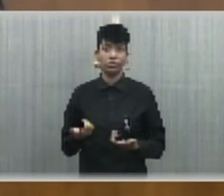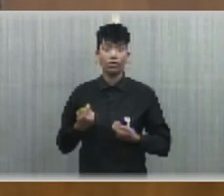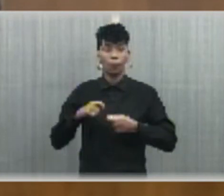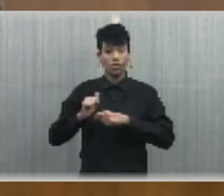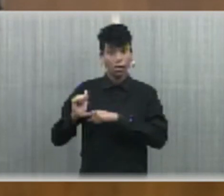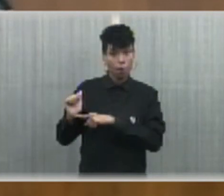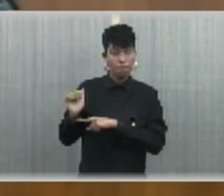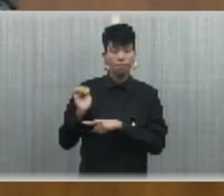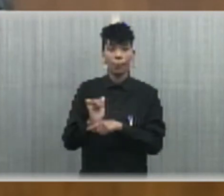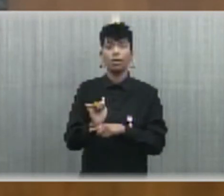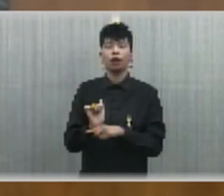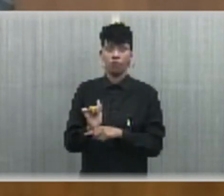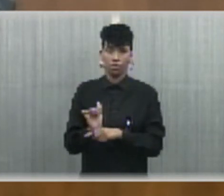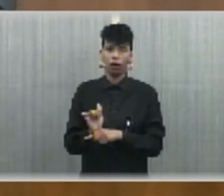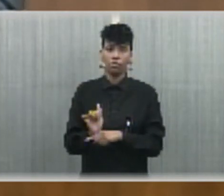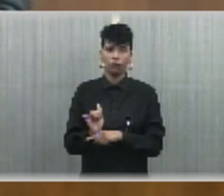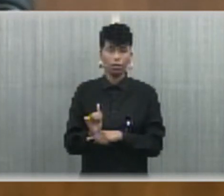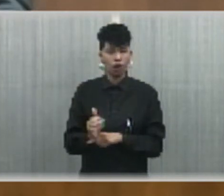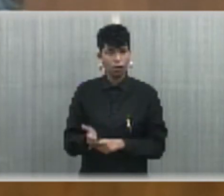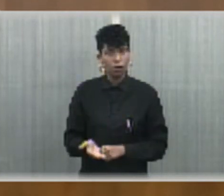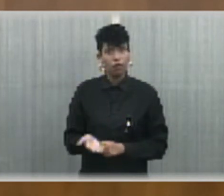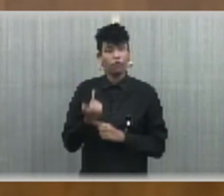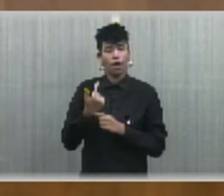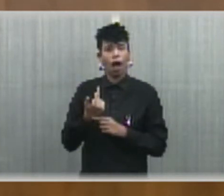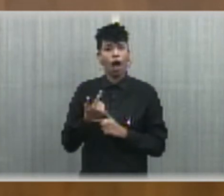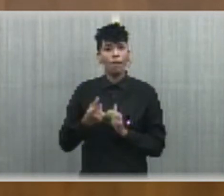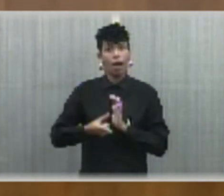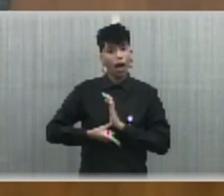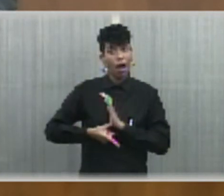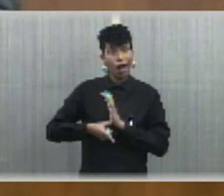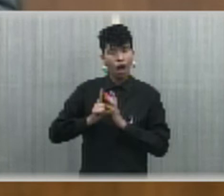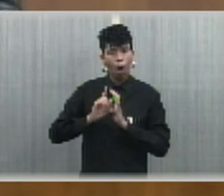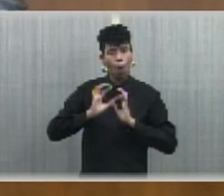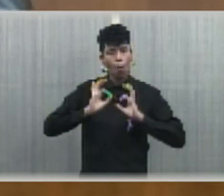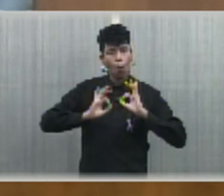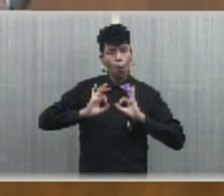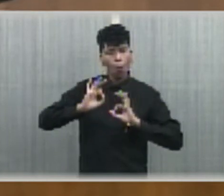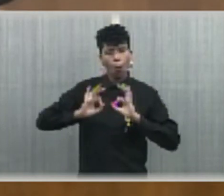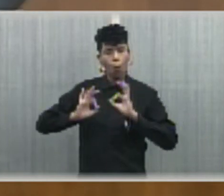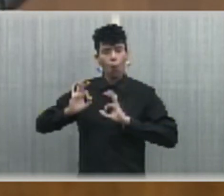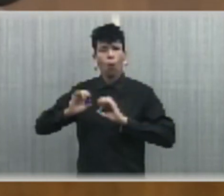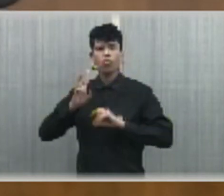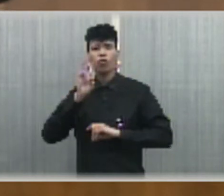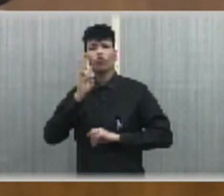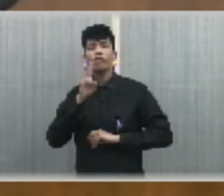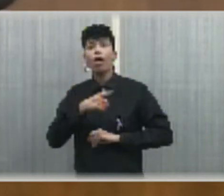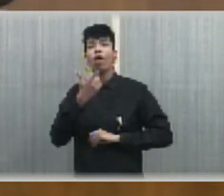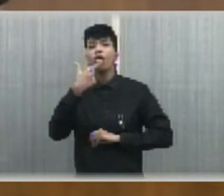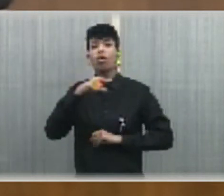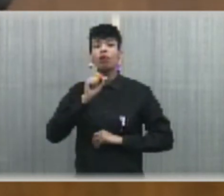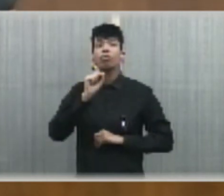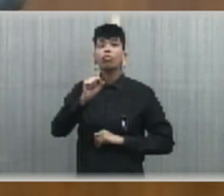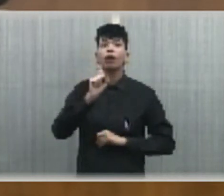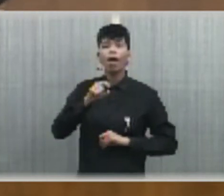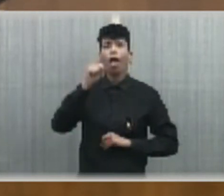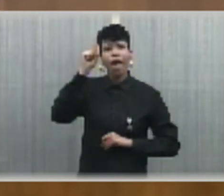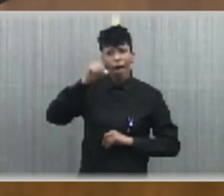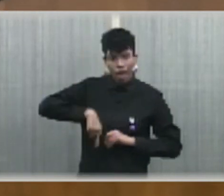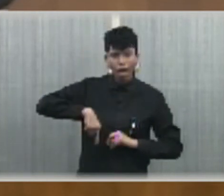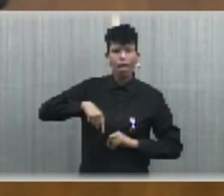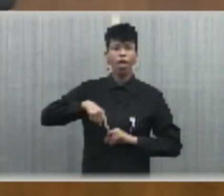no freio, vamos reorganizar esse programa, ver quem são mesmo essas entidades que